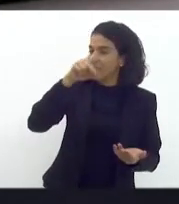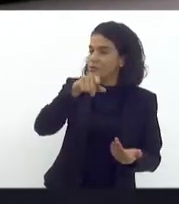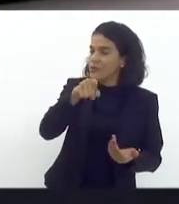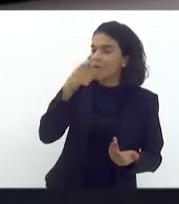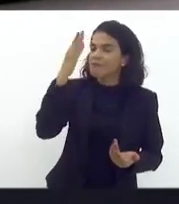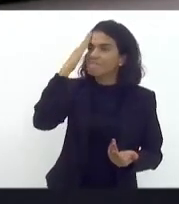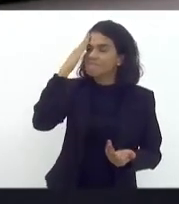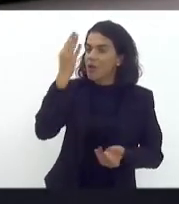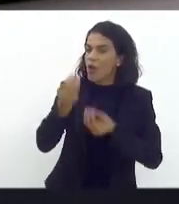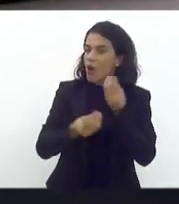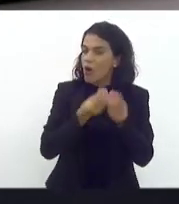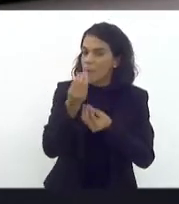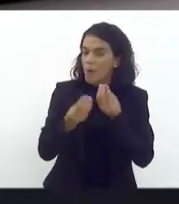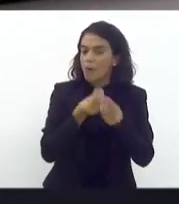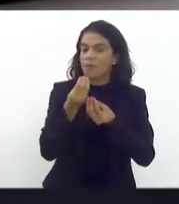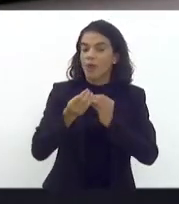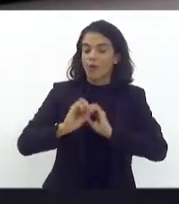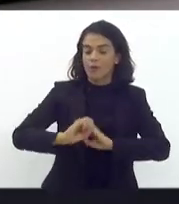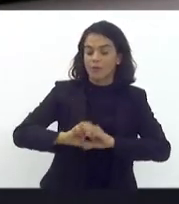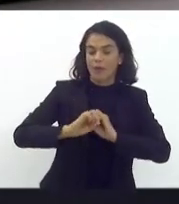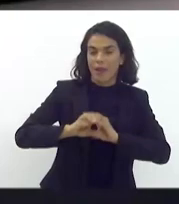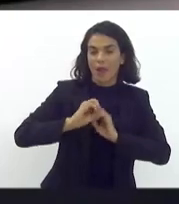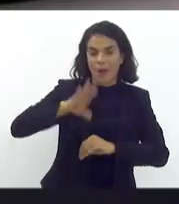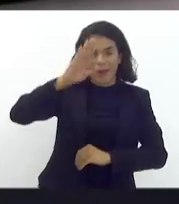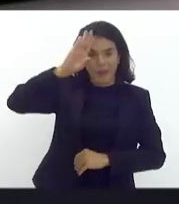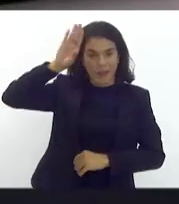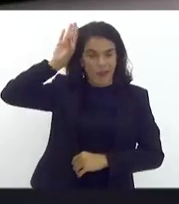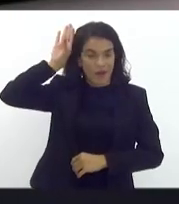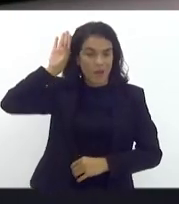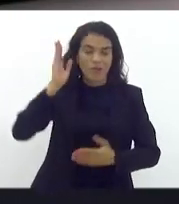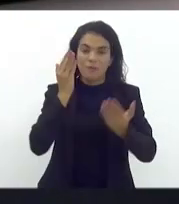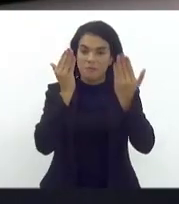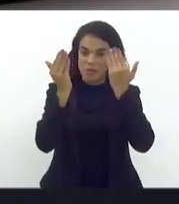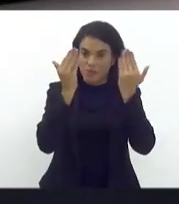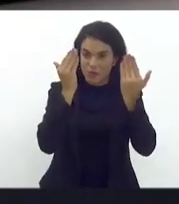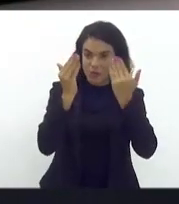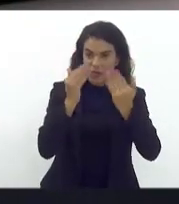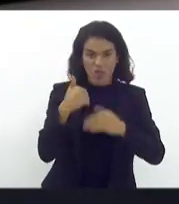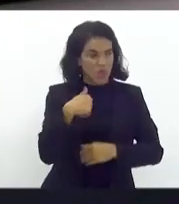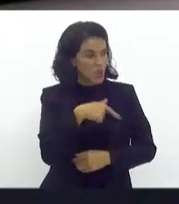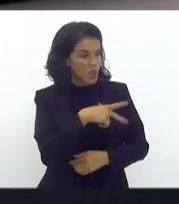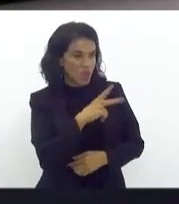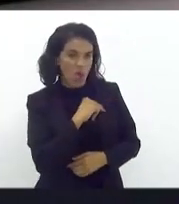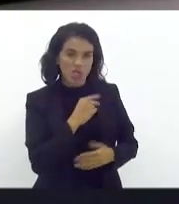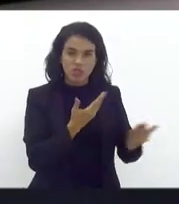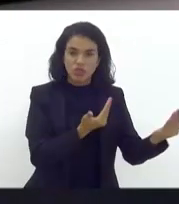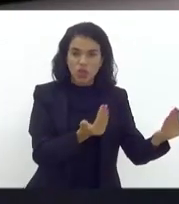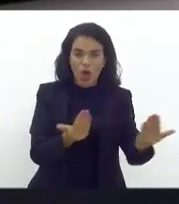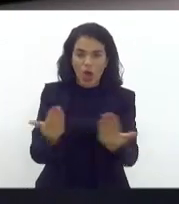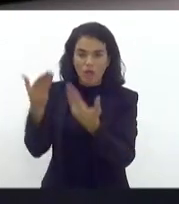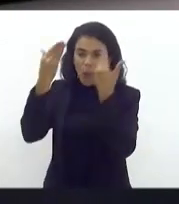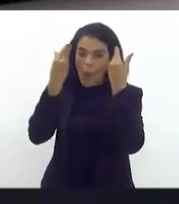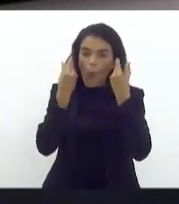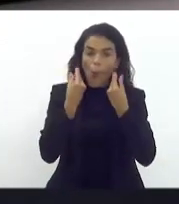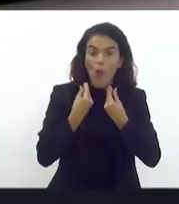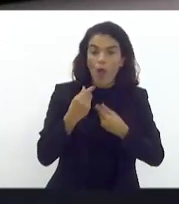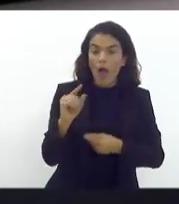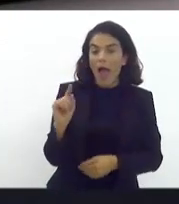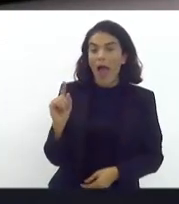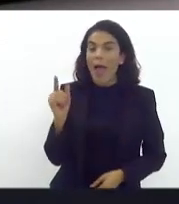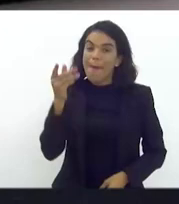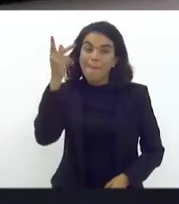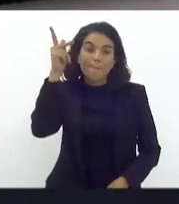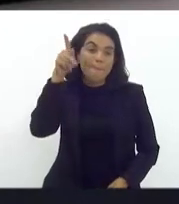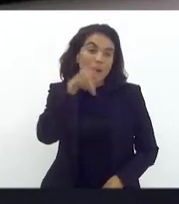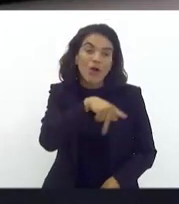eu de muitos anos a aula Na graduação da Psicologia não todos moças jovens de cabelo comprido Lisa e vinham